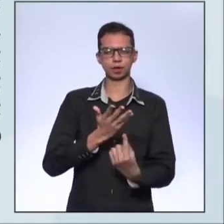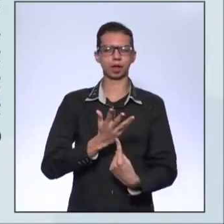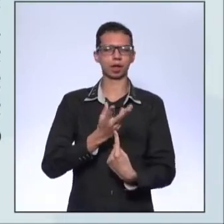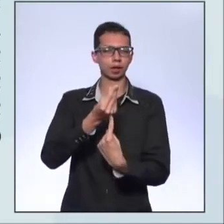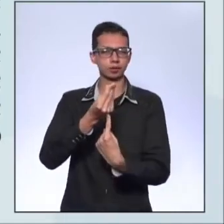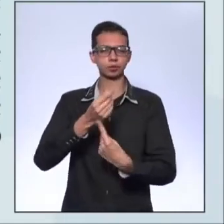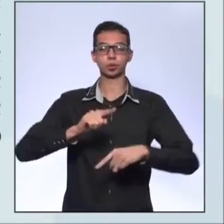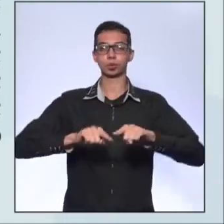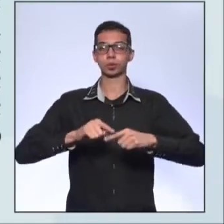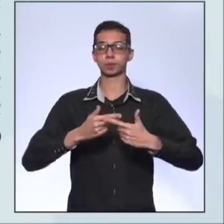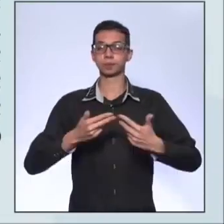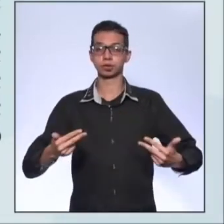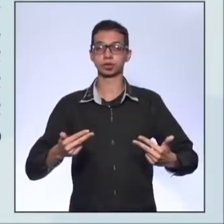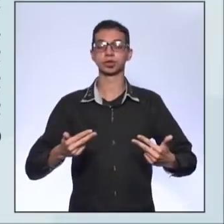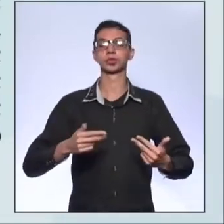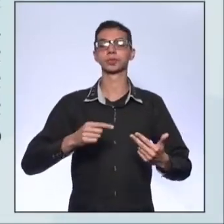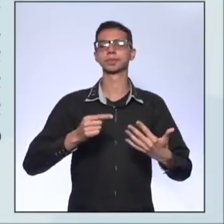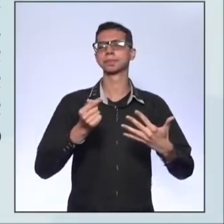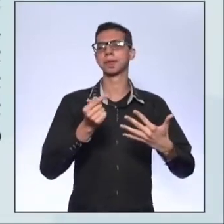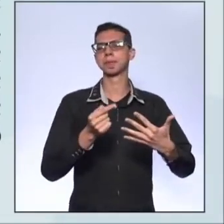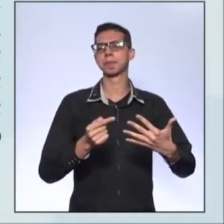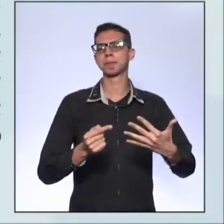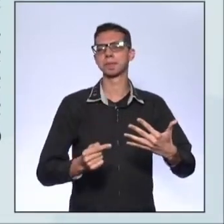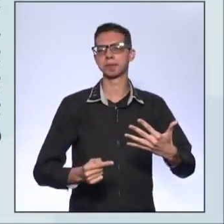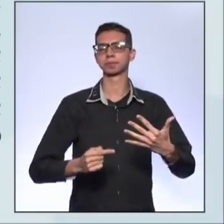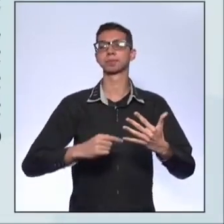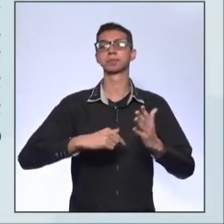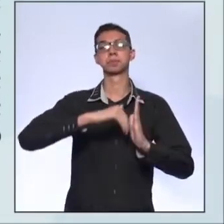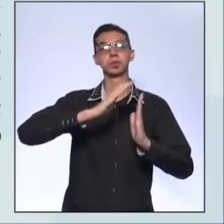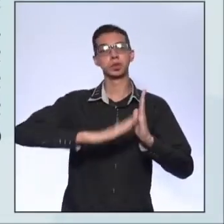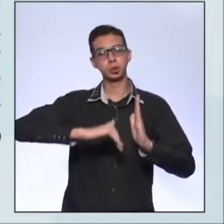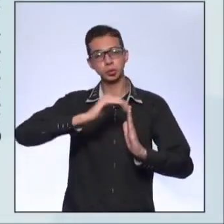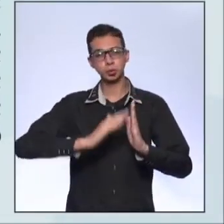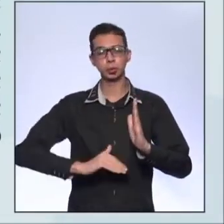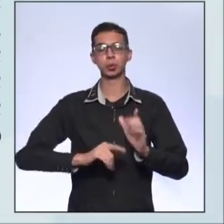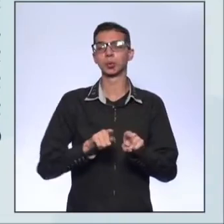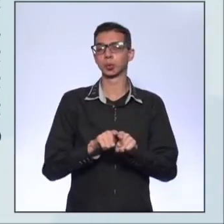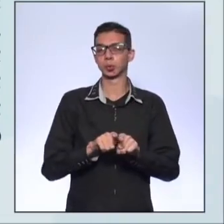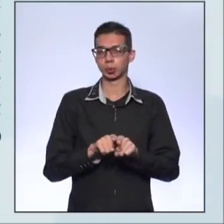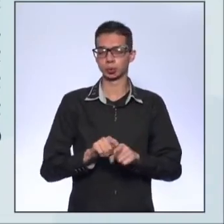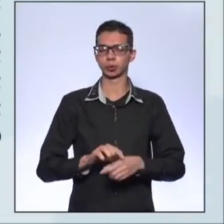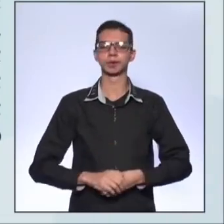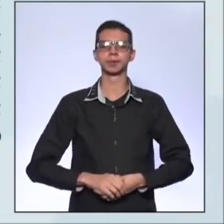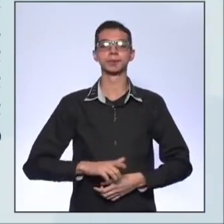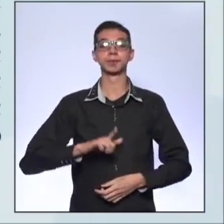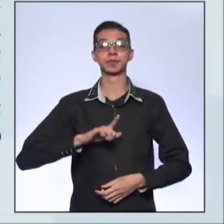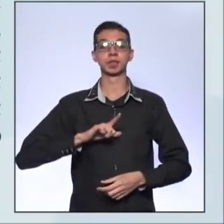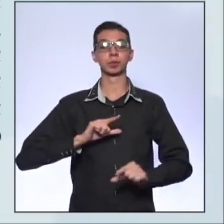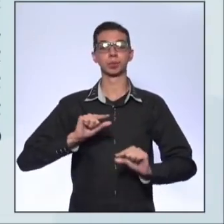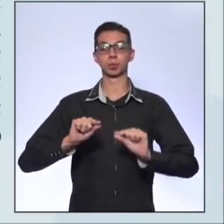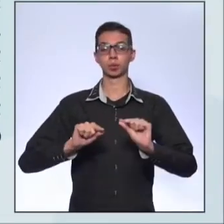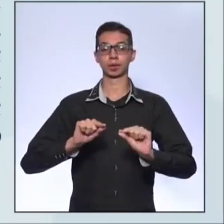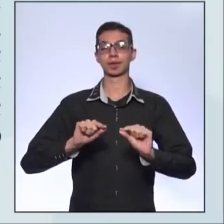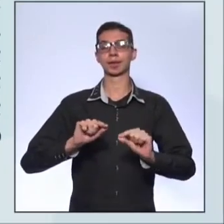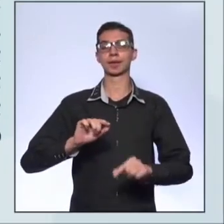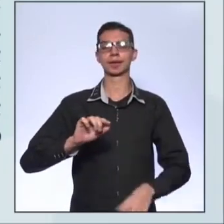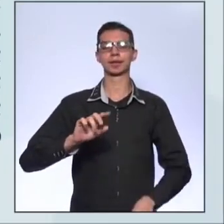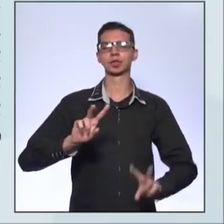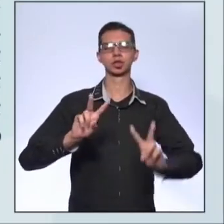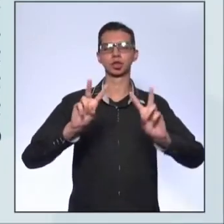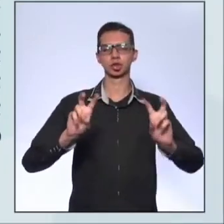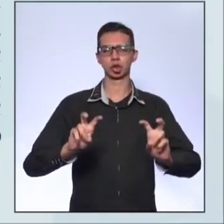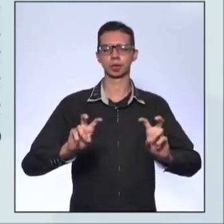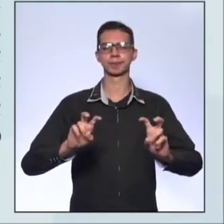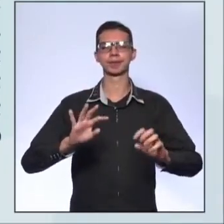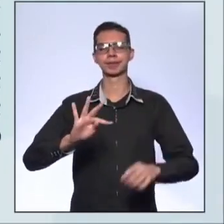os objetos, as performances, as pinturas, os readymades, os site específicos, as tapeçarias,